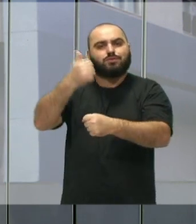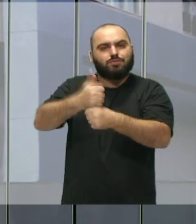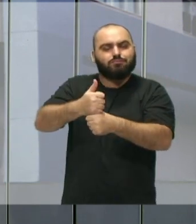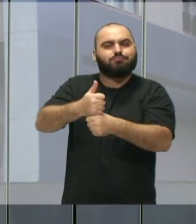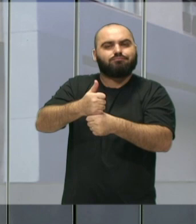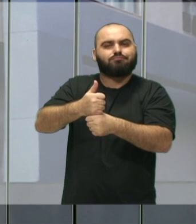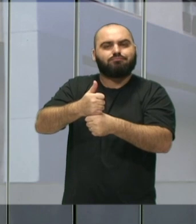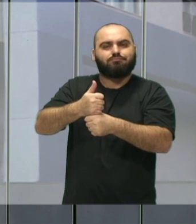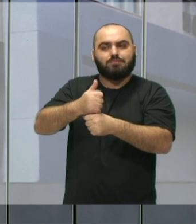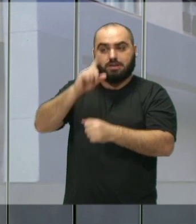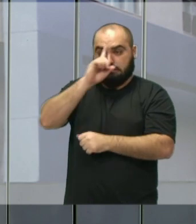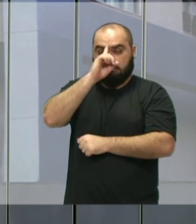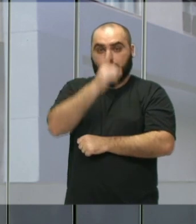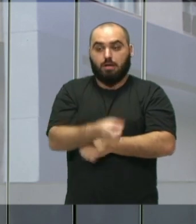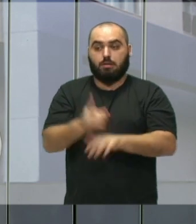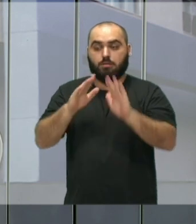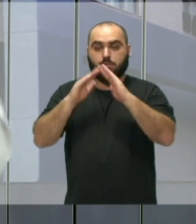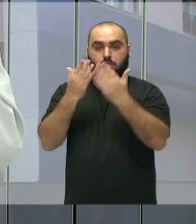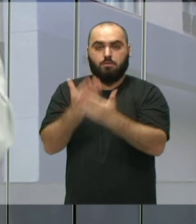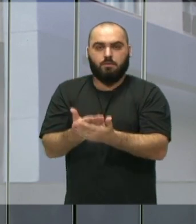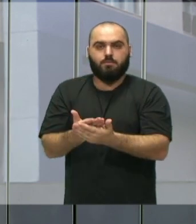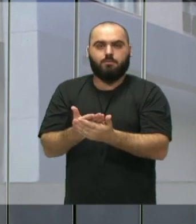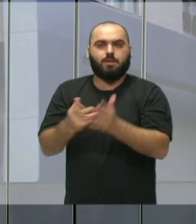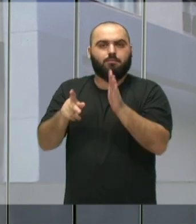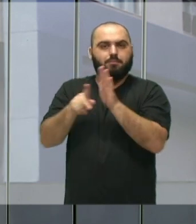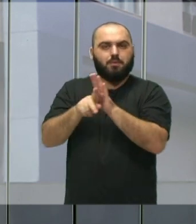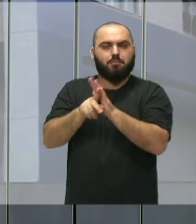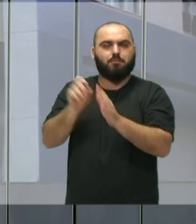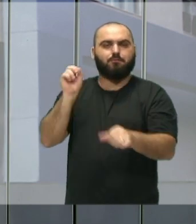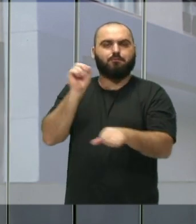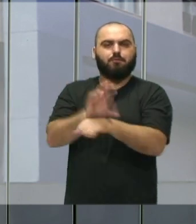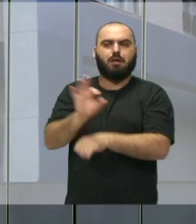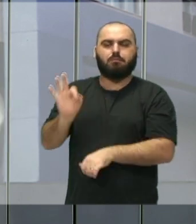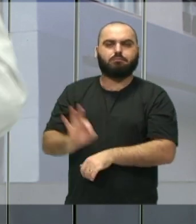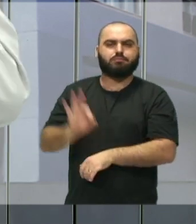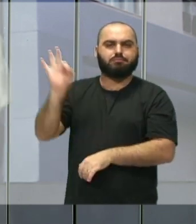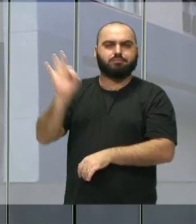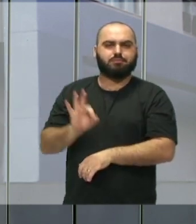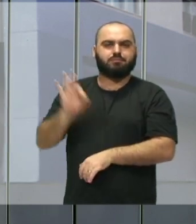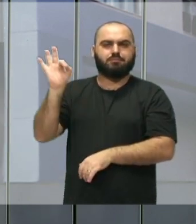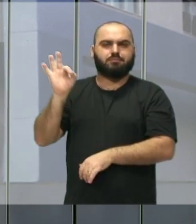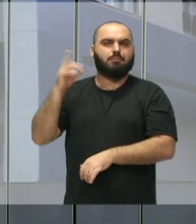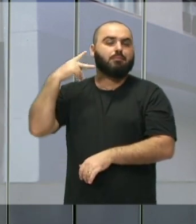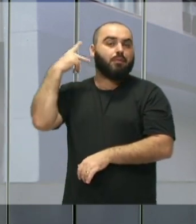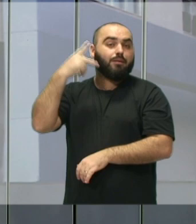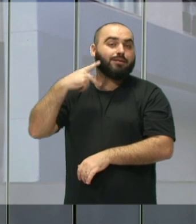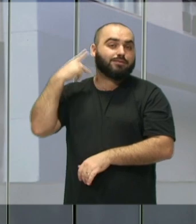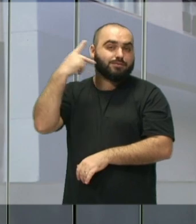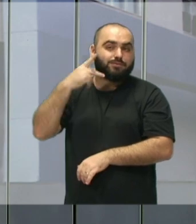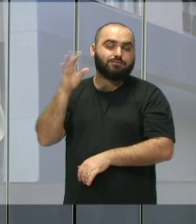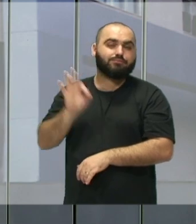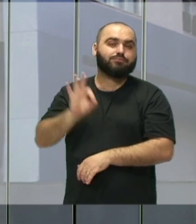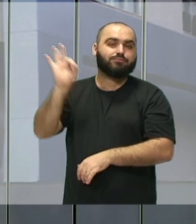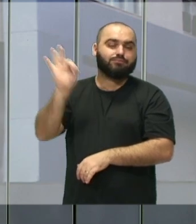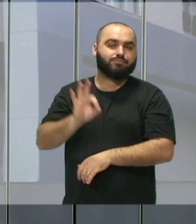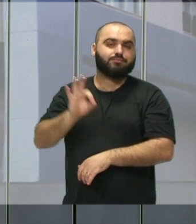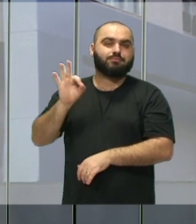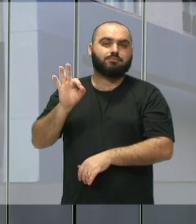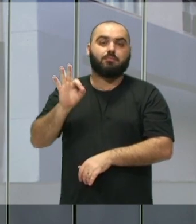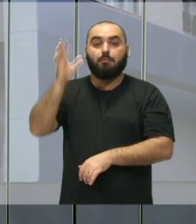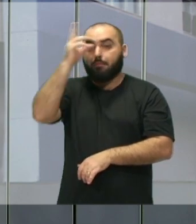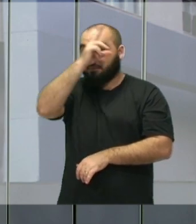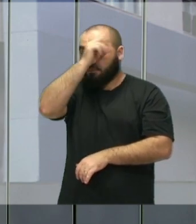está comandando uma unidade num cargo comissionado, num cargo político, nomeado